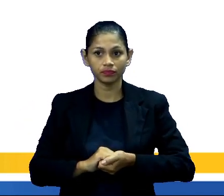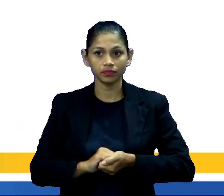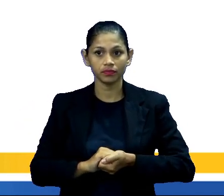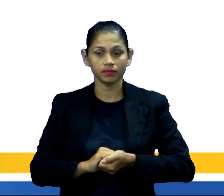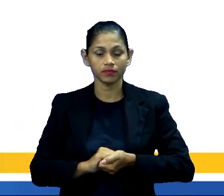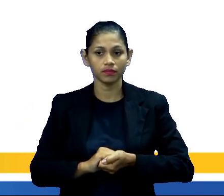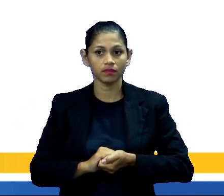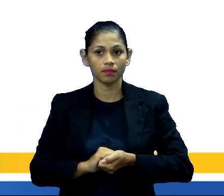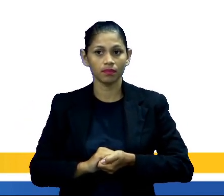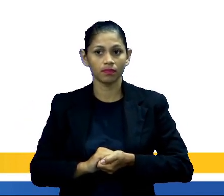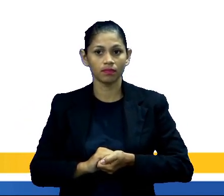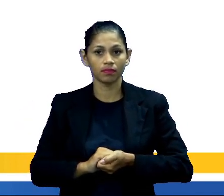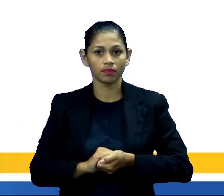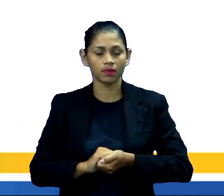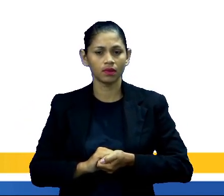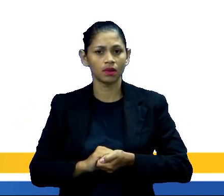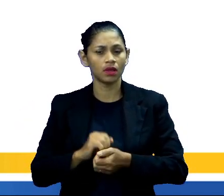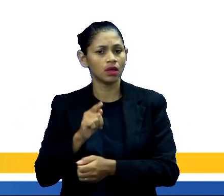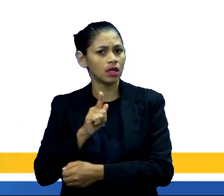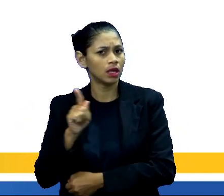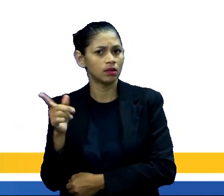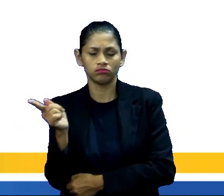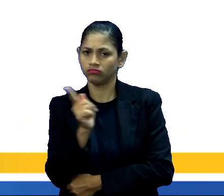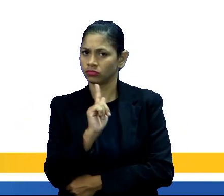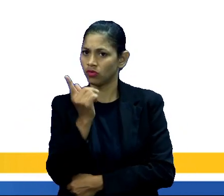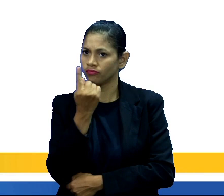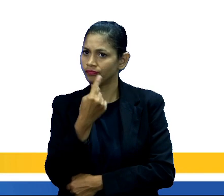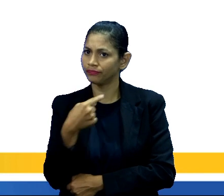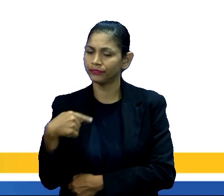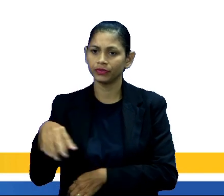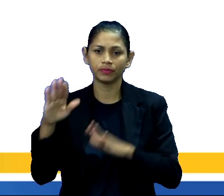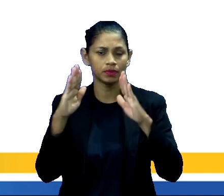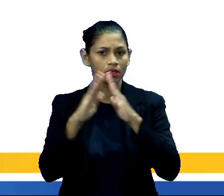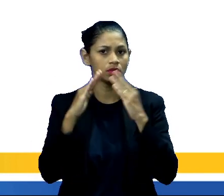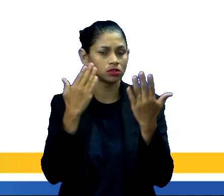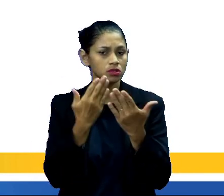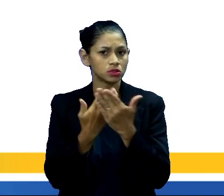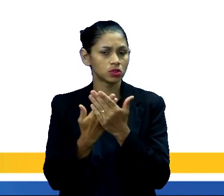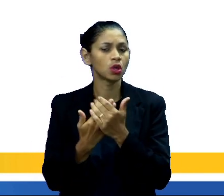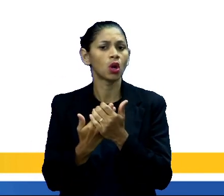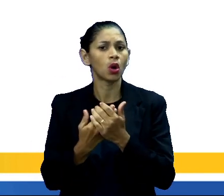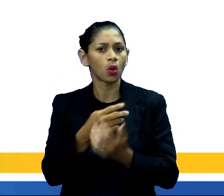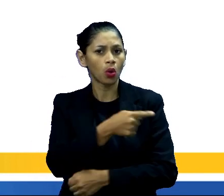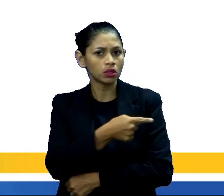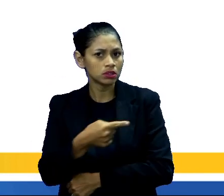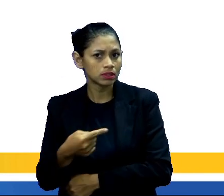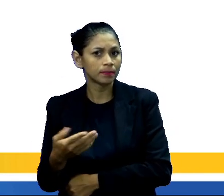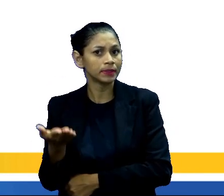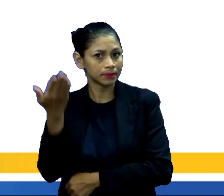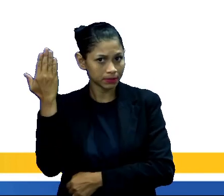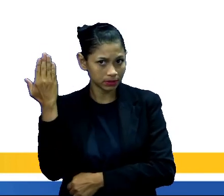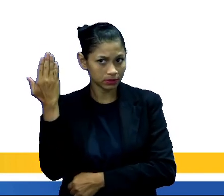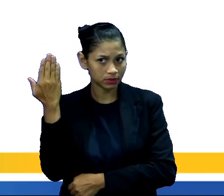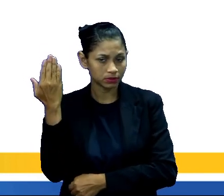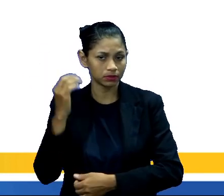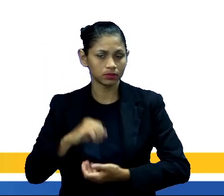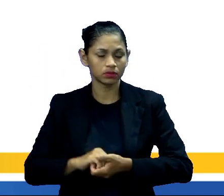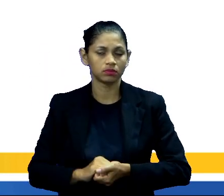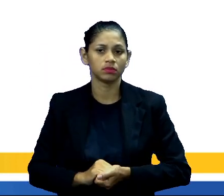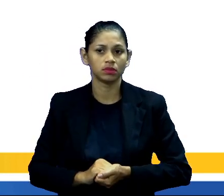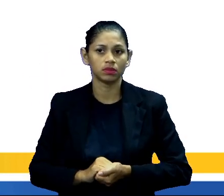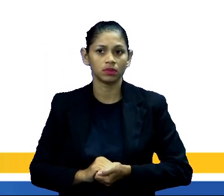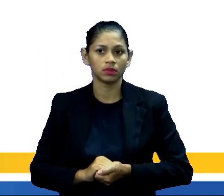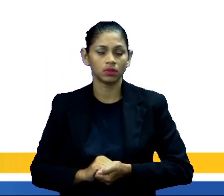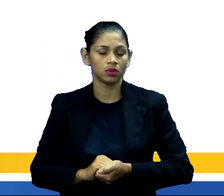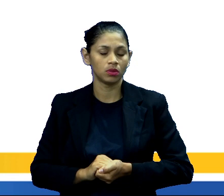to school last week. Ela não foi para a escola semana passada. Vocês observem aí que essa é uma